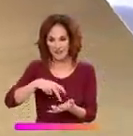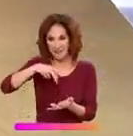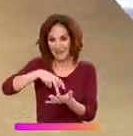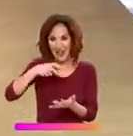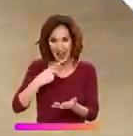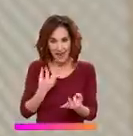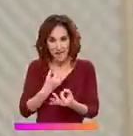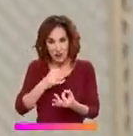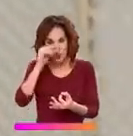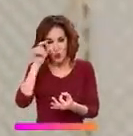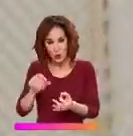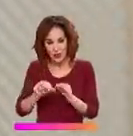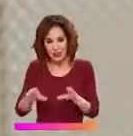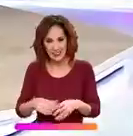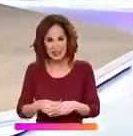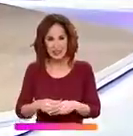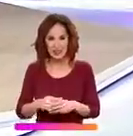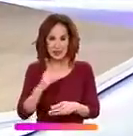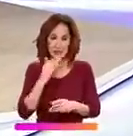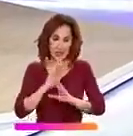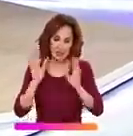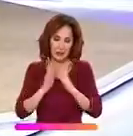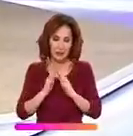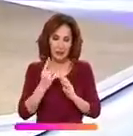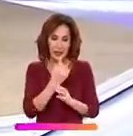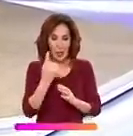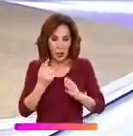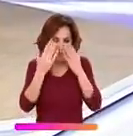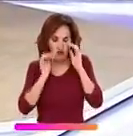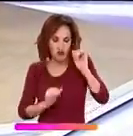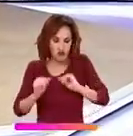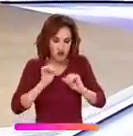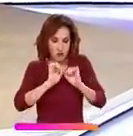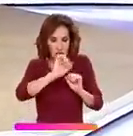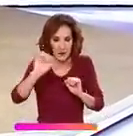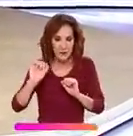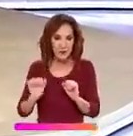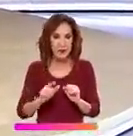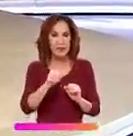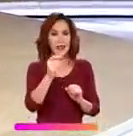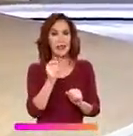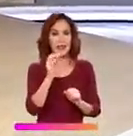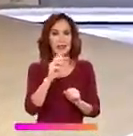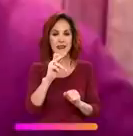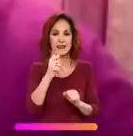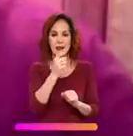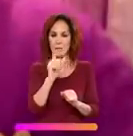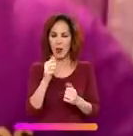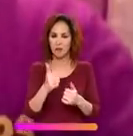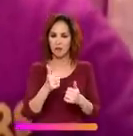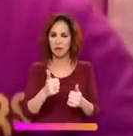Não é? Obrigado. Cada um dos seus moves. Santiago. Olha, a Isabel está Isabel, alta. Este é Isabel.